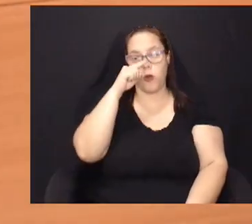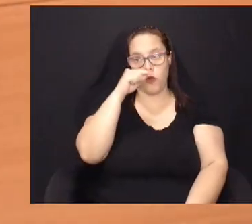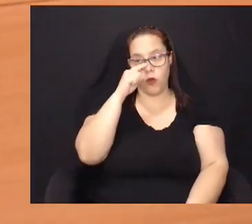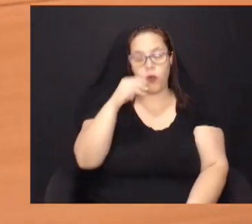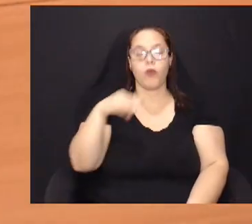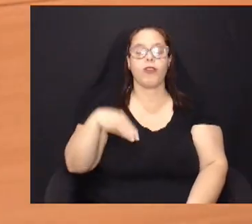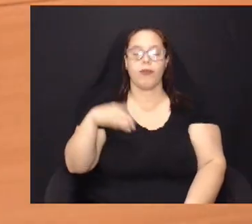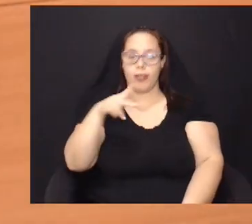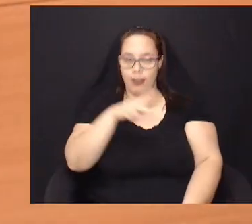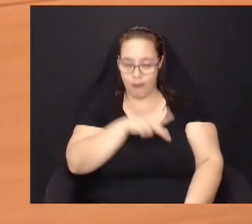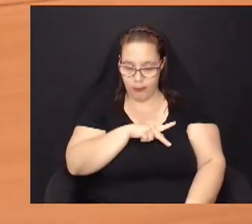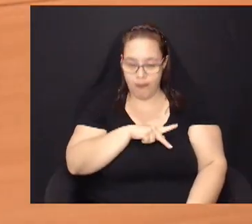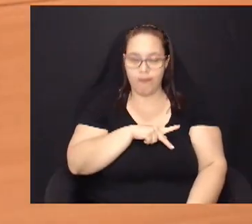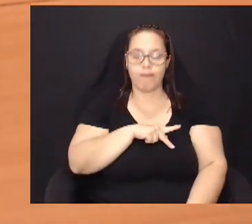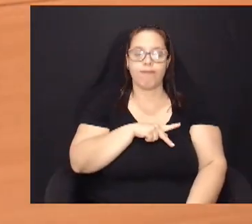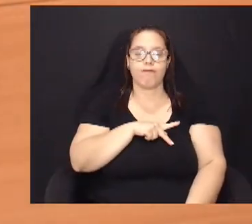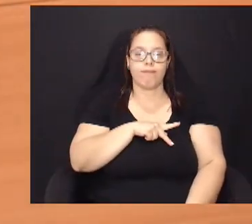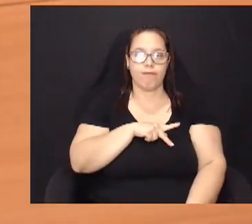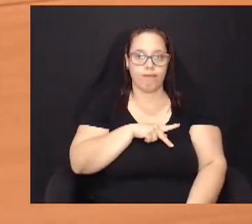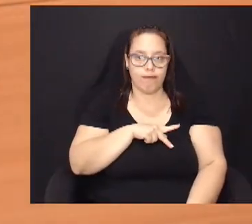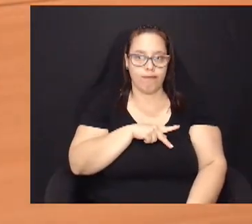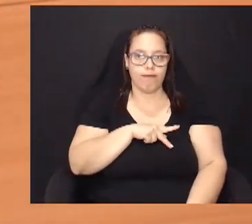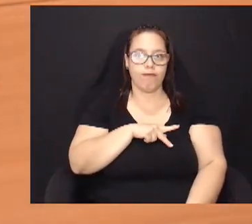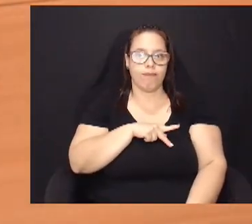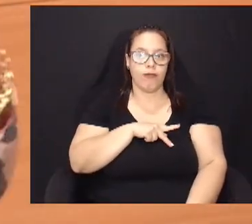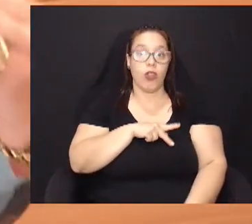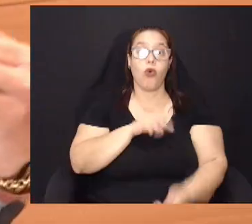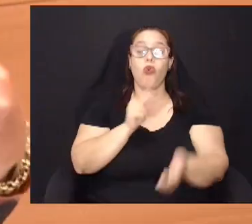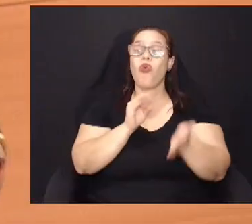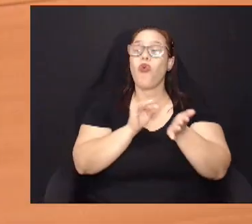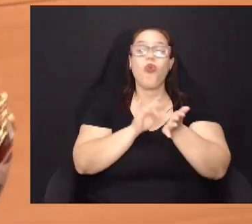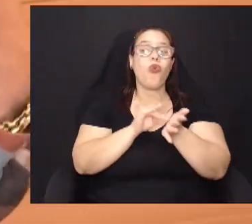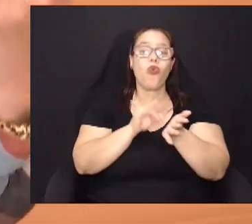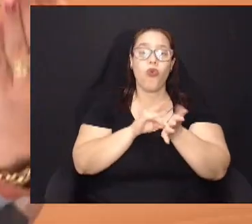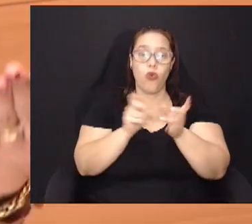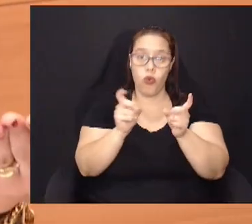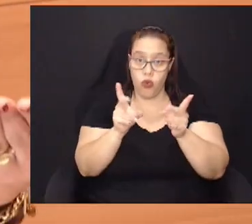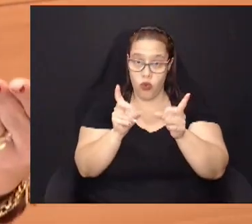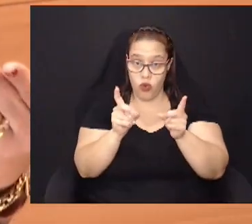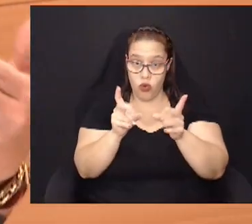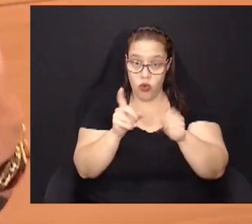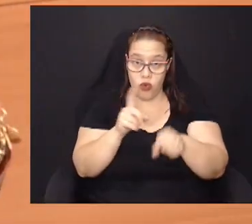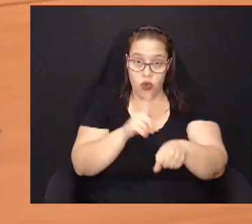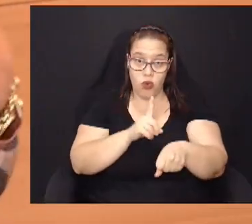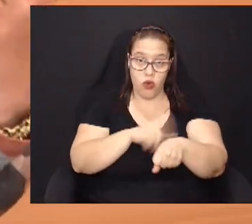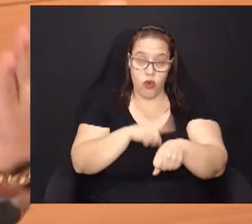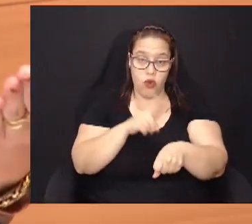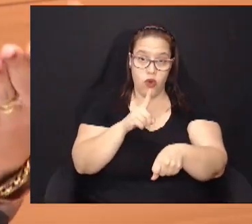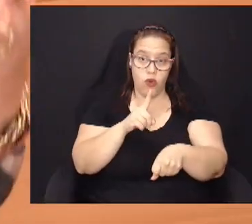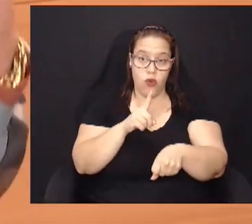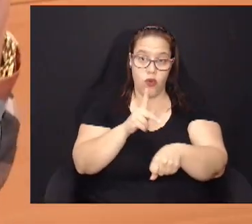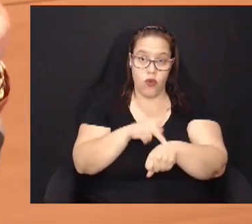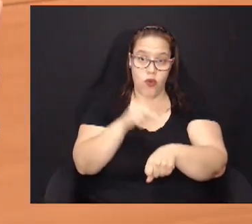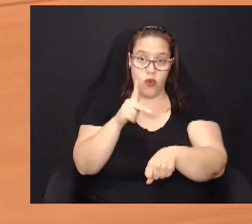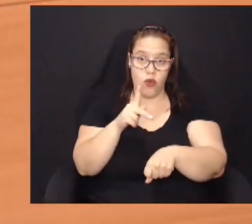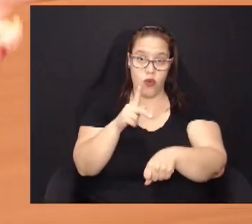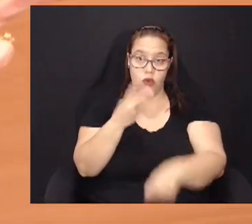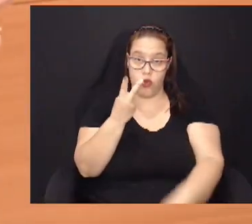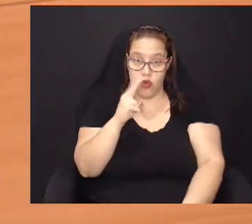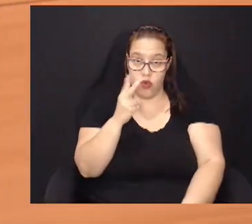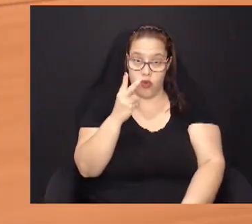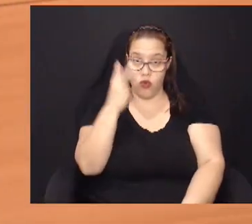Público e às vezes extrapola. Então, o fato de vender a bebida após as 2 horas, de adegas, que são